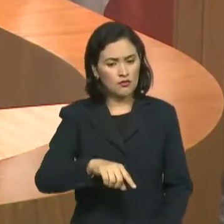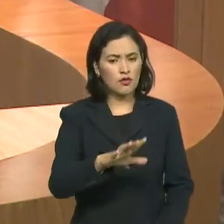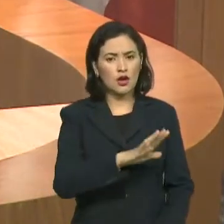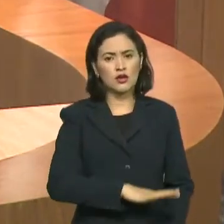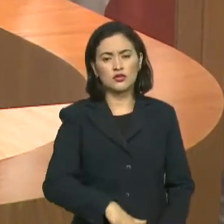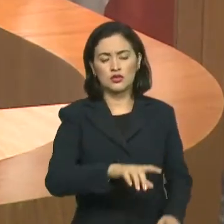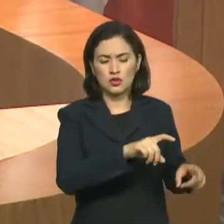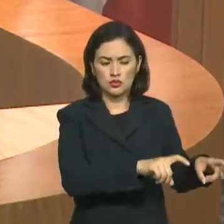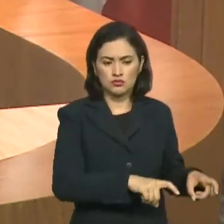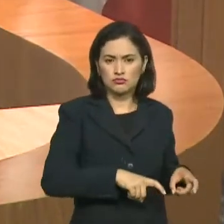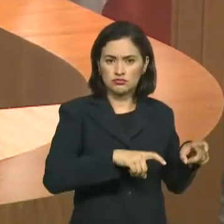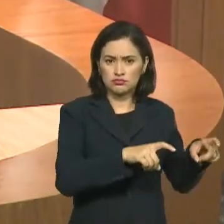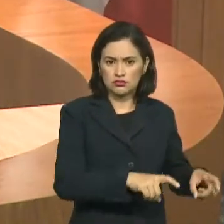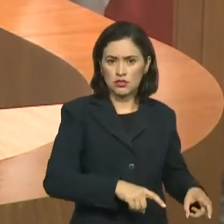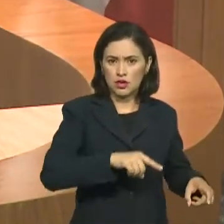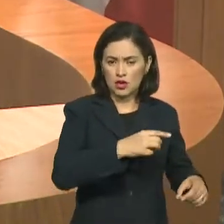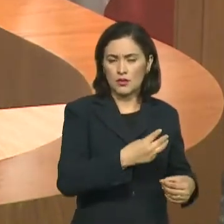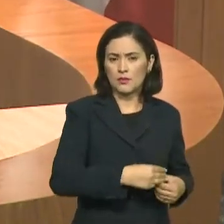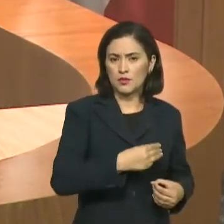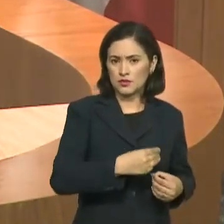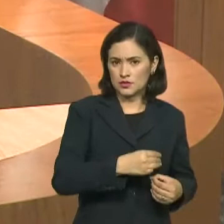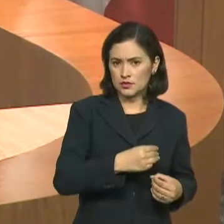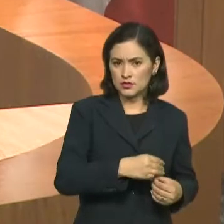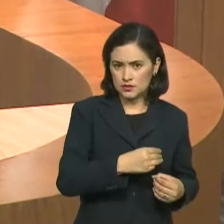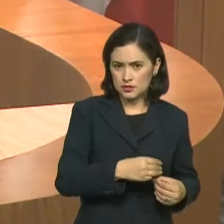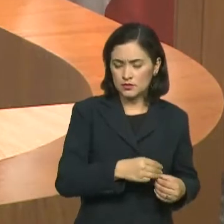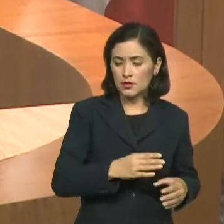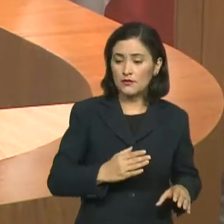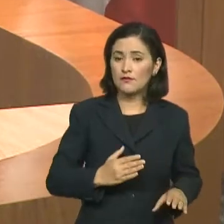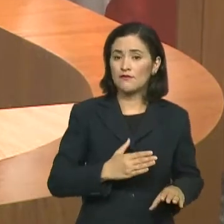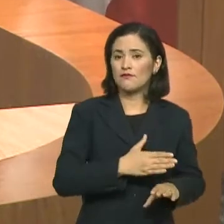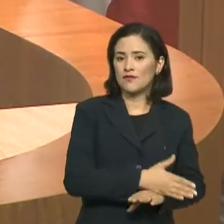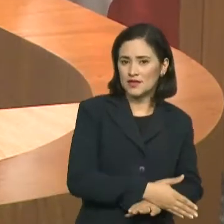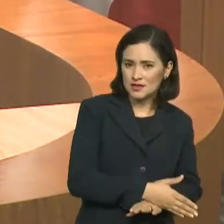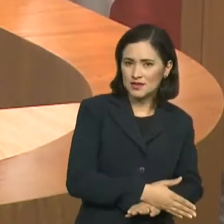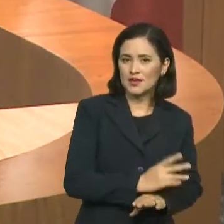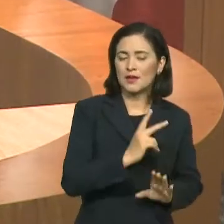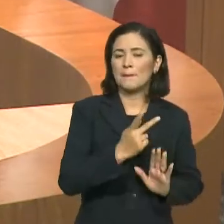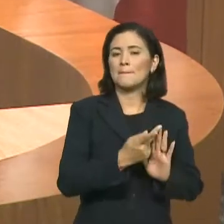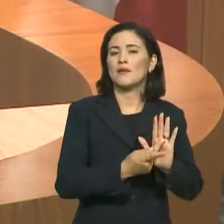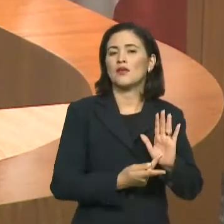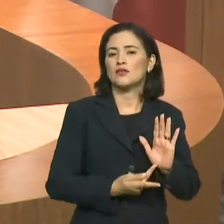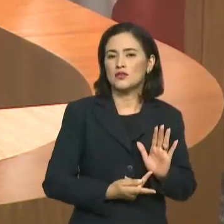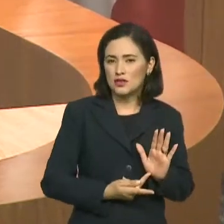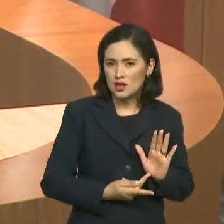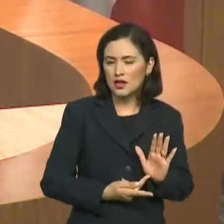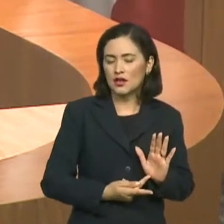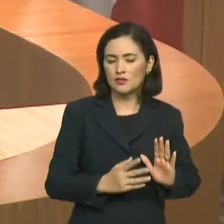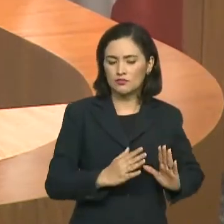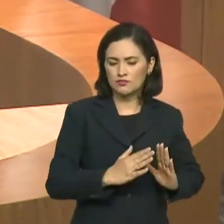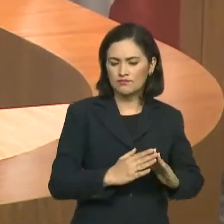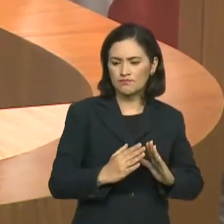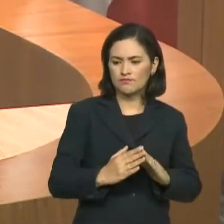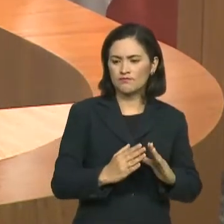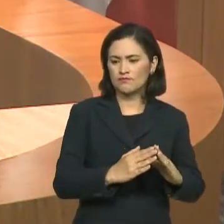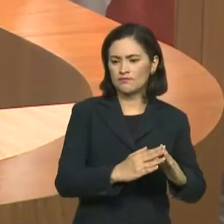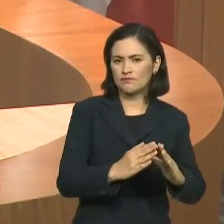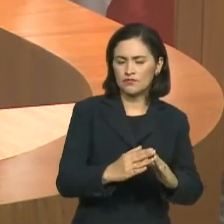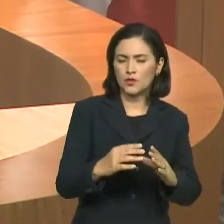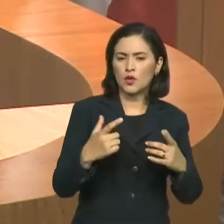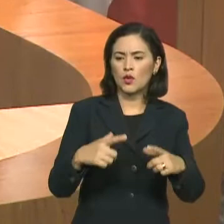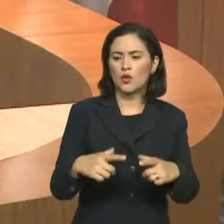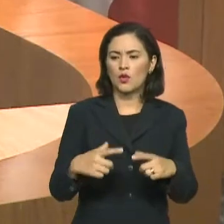daquele município e visitar o projeto de assentamento PA Pedra